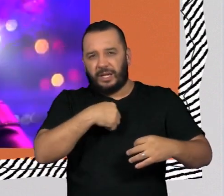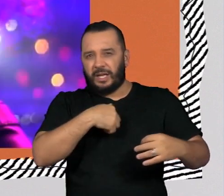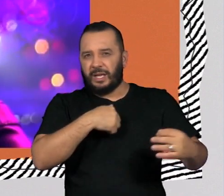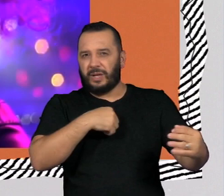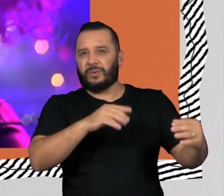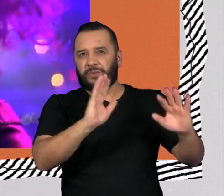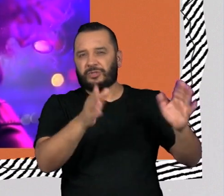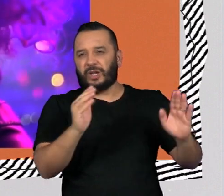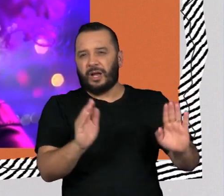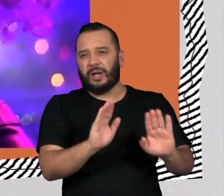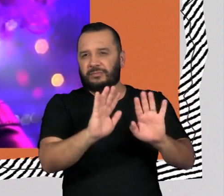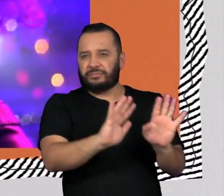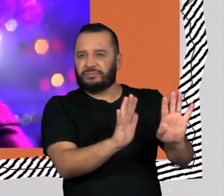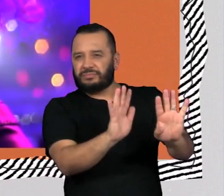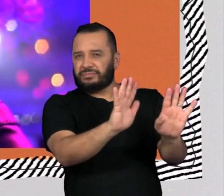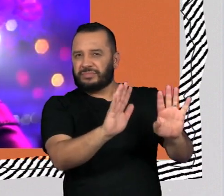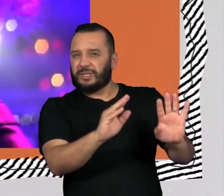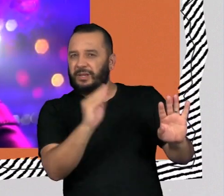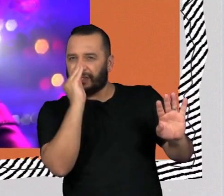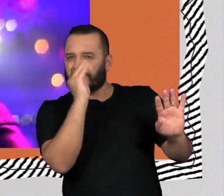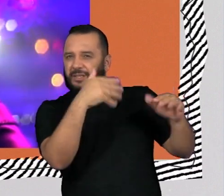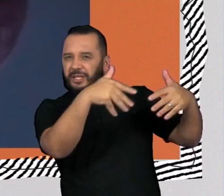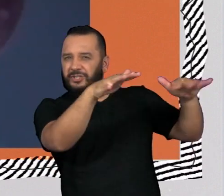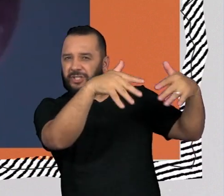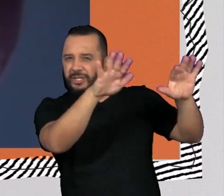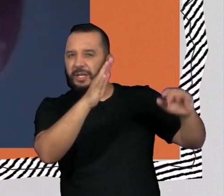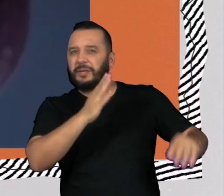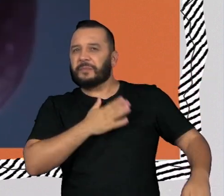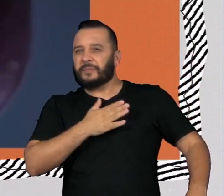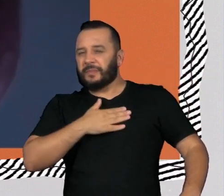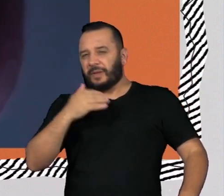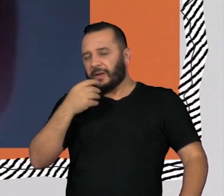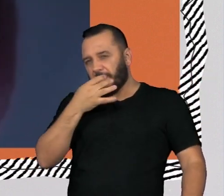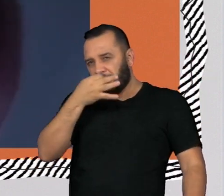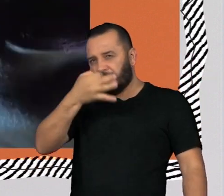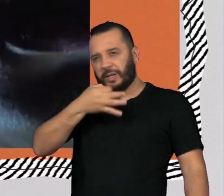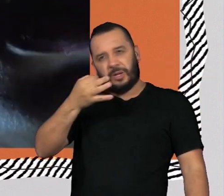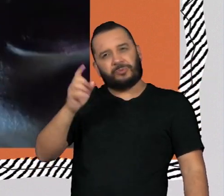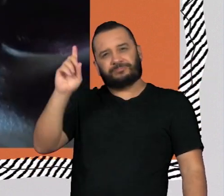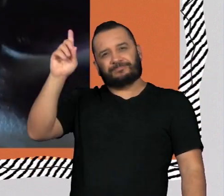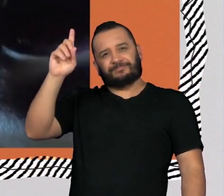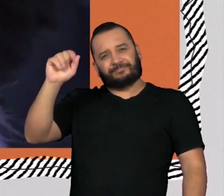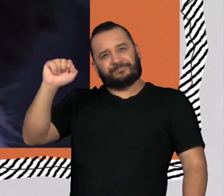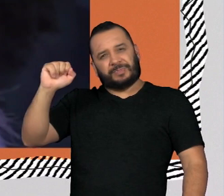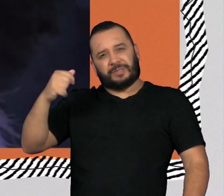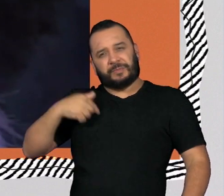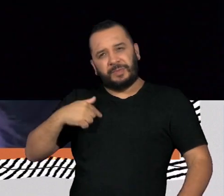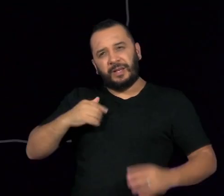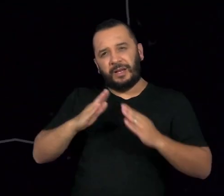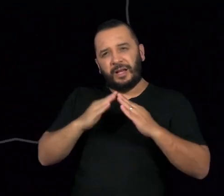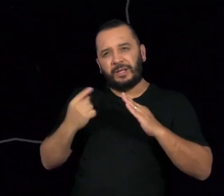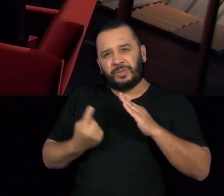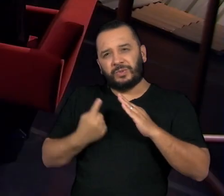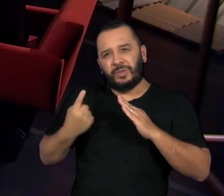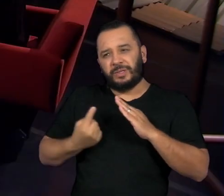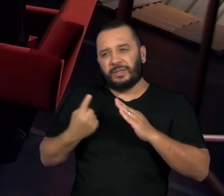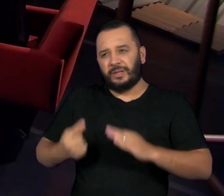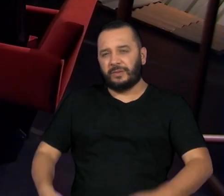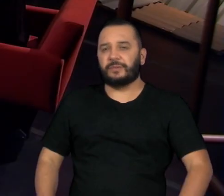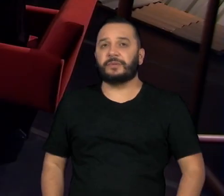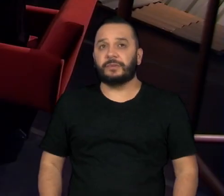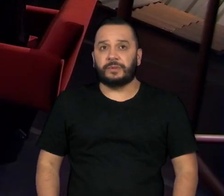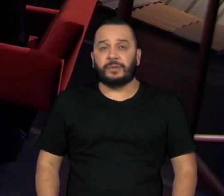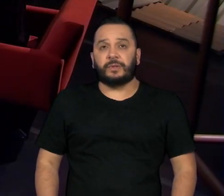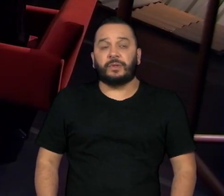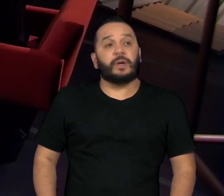lá a minha fala, a minha opinião, a minha casa, a minha solidão. A turma